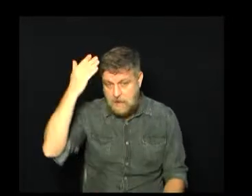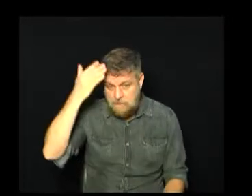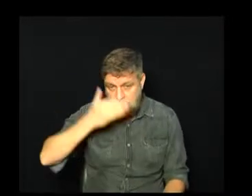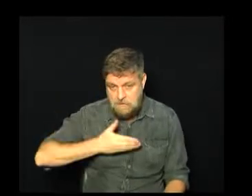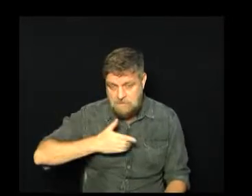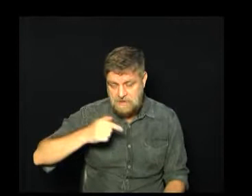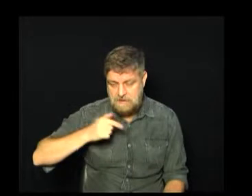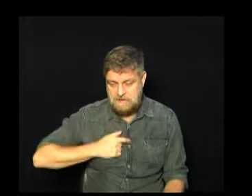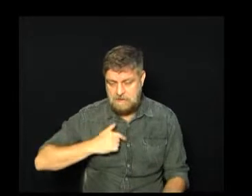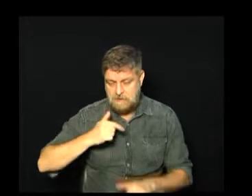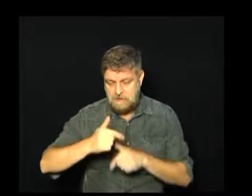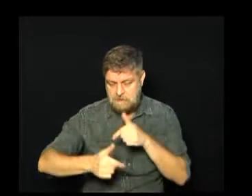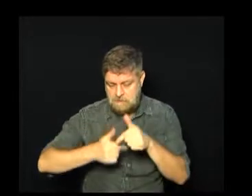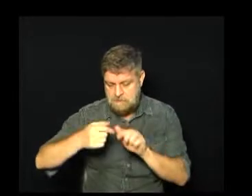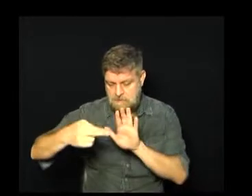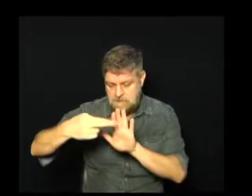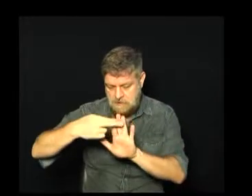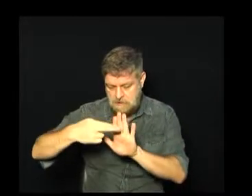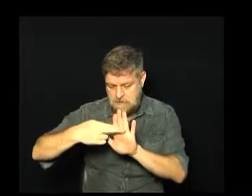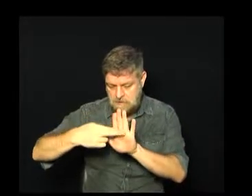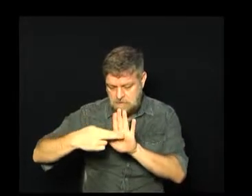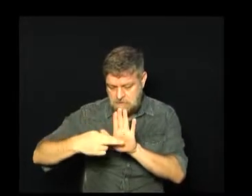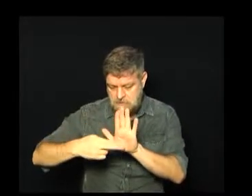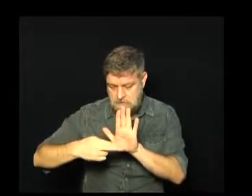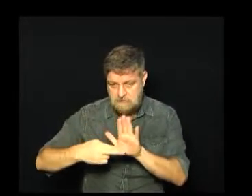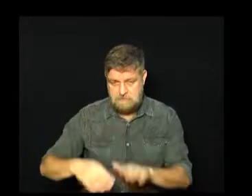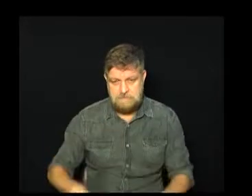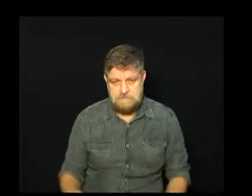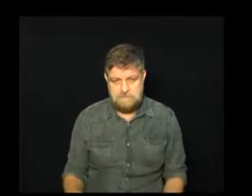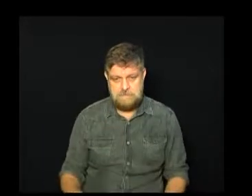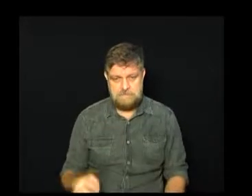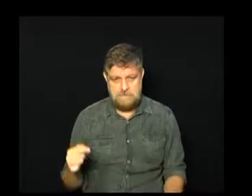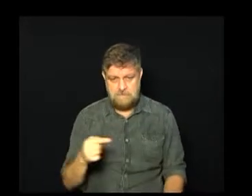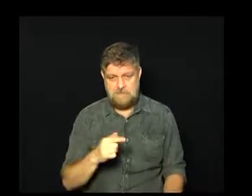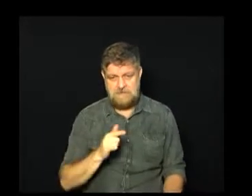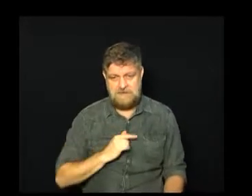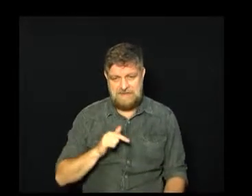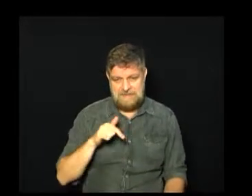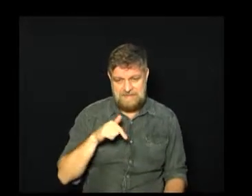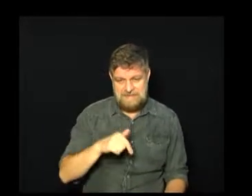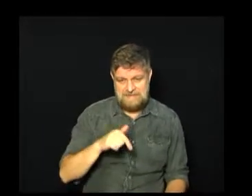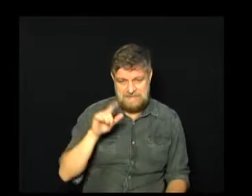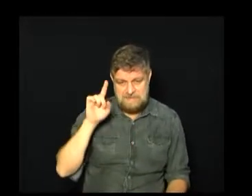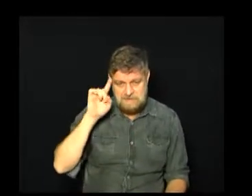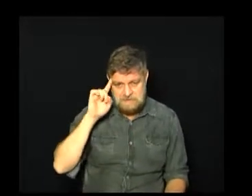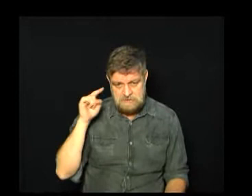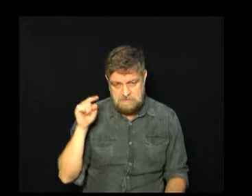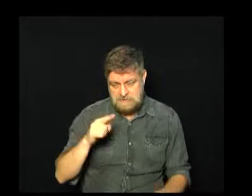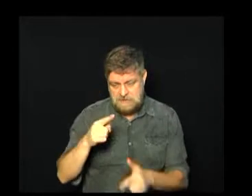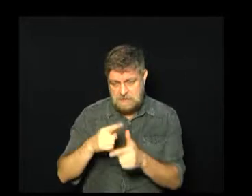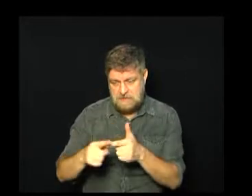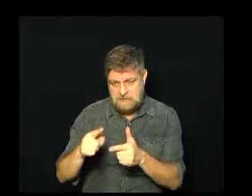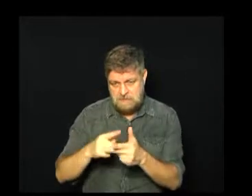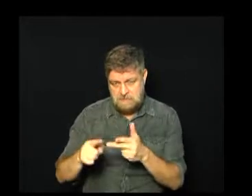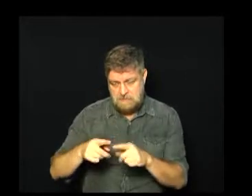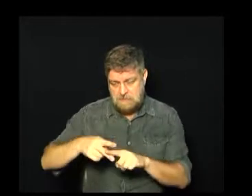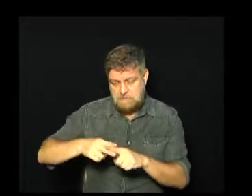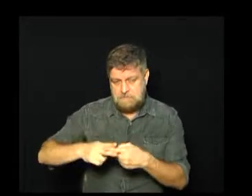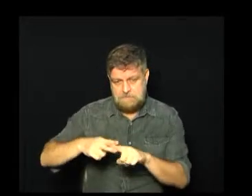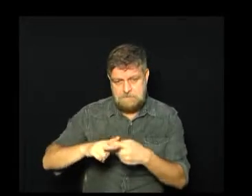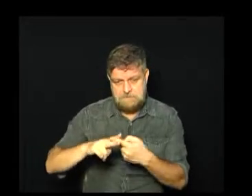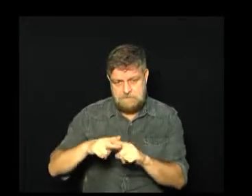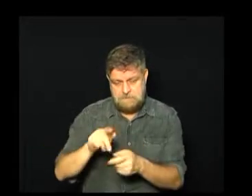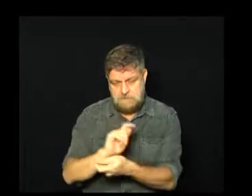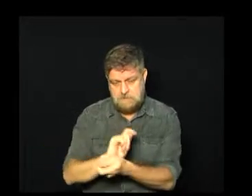do serviço. Aqui nós estamos colocando 7 dias úteis para correção dos problemas apontados, né, no caso